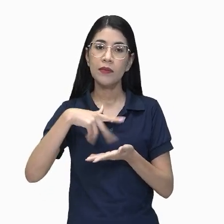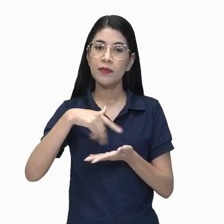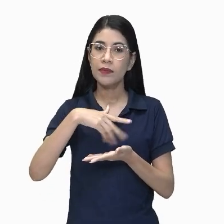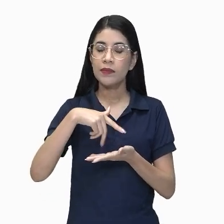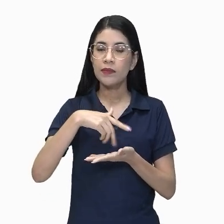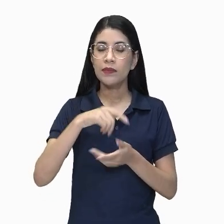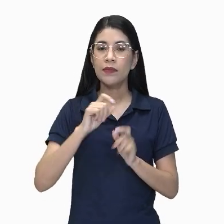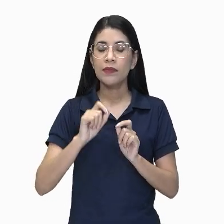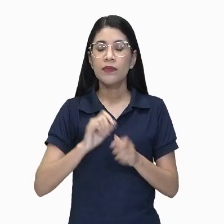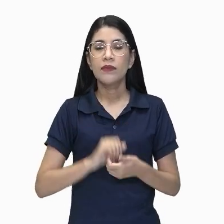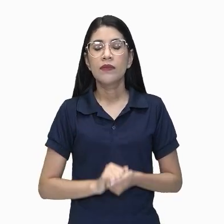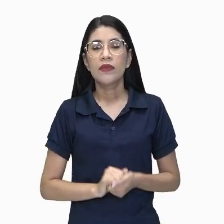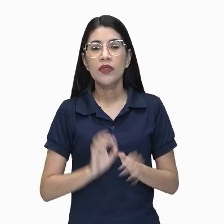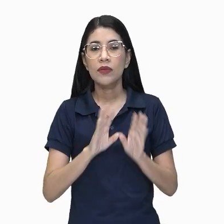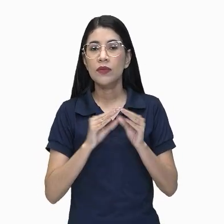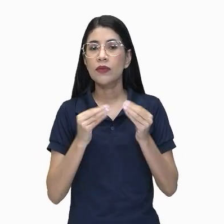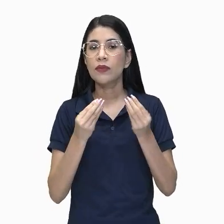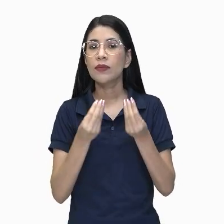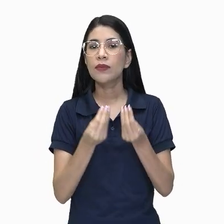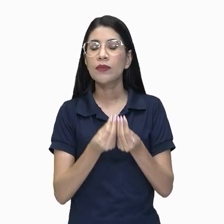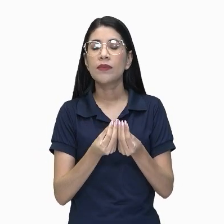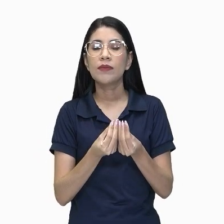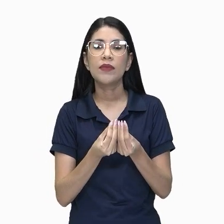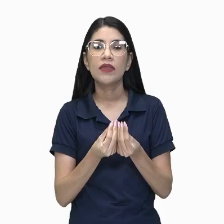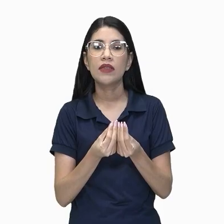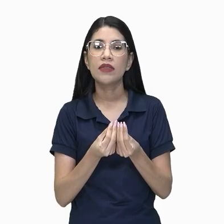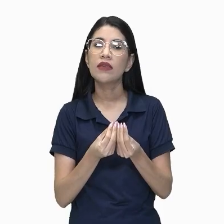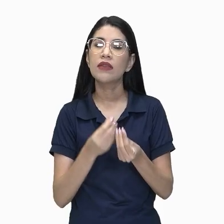são as únicas substâncias que liberam